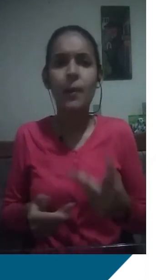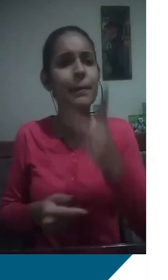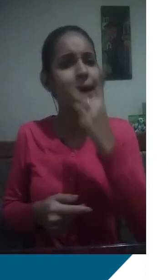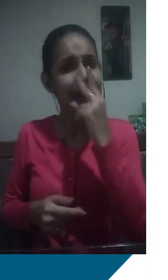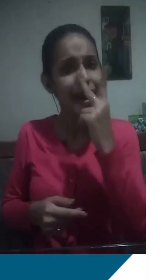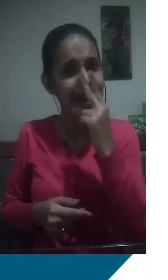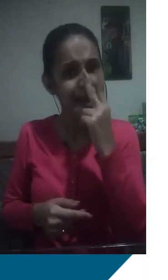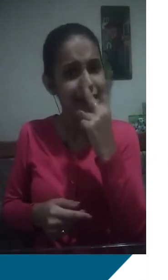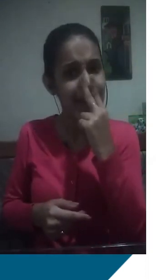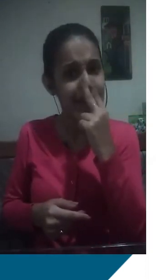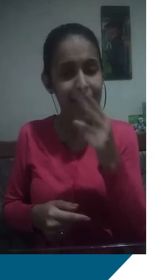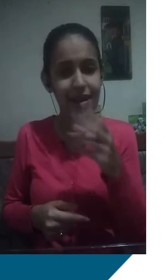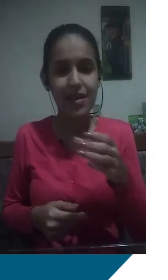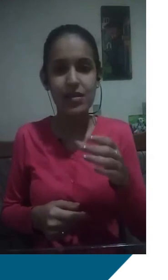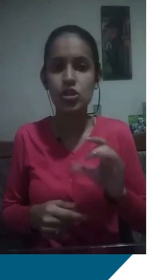isso. Né?